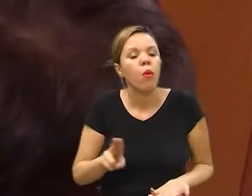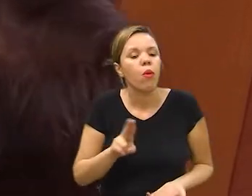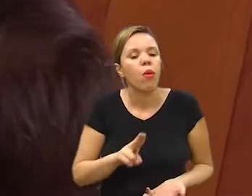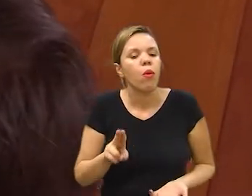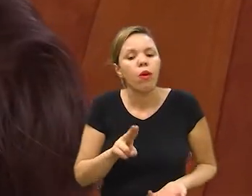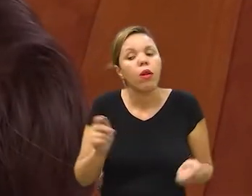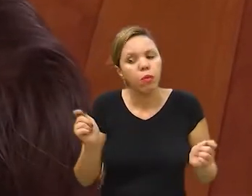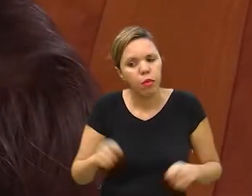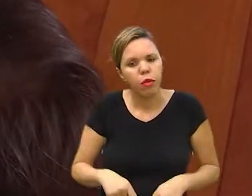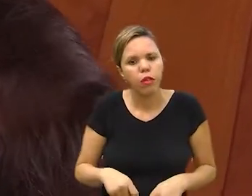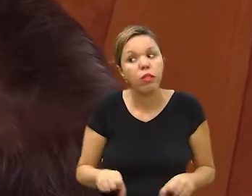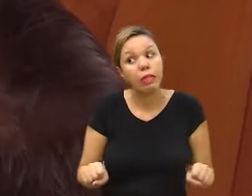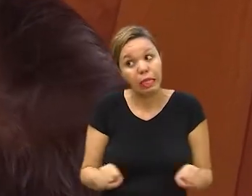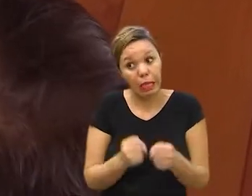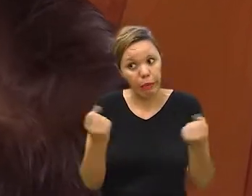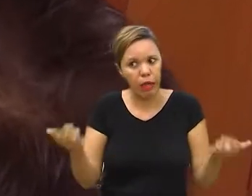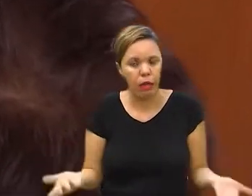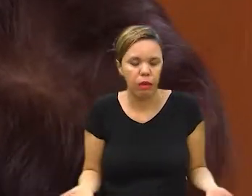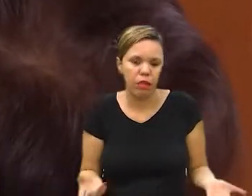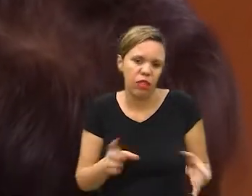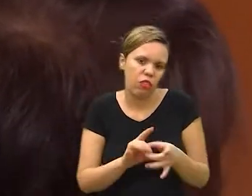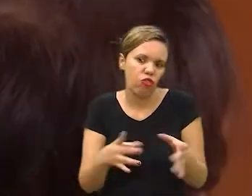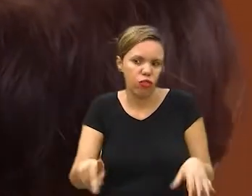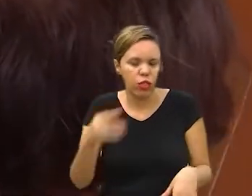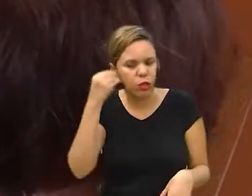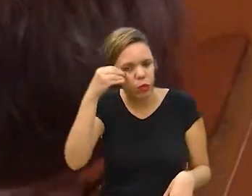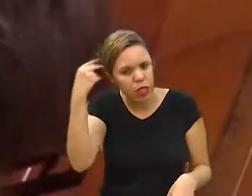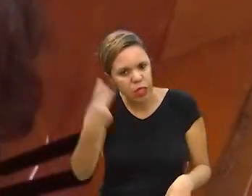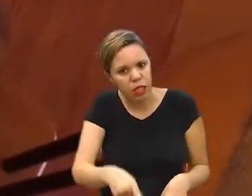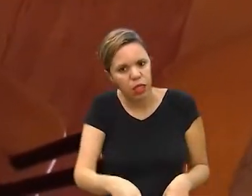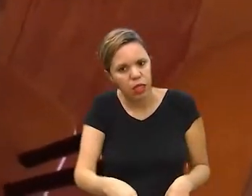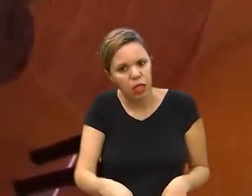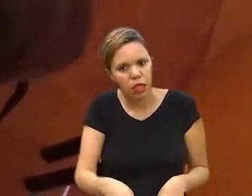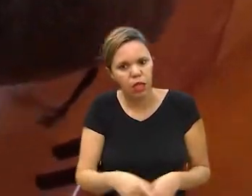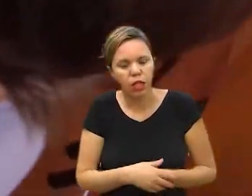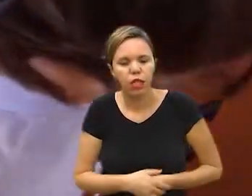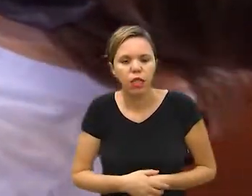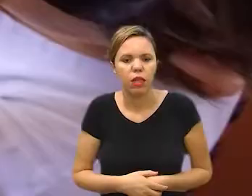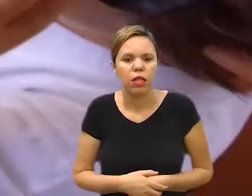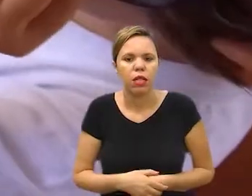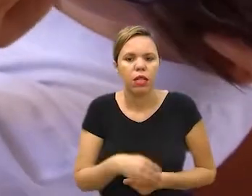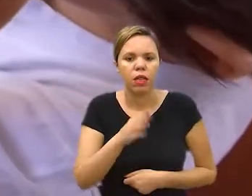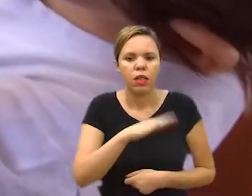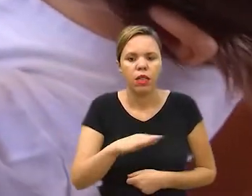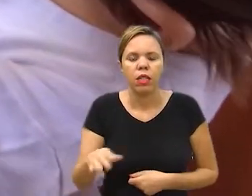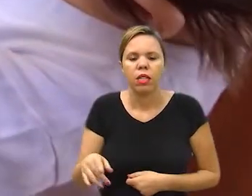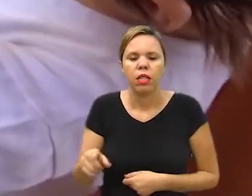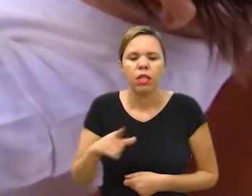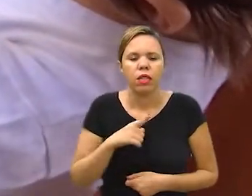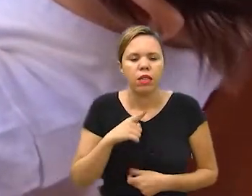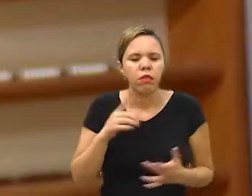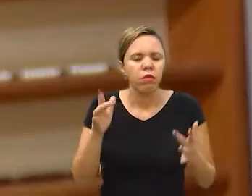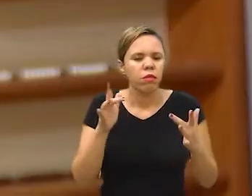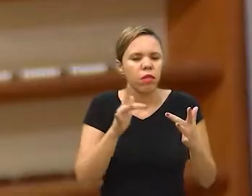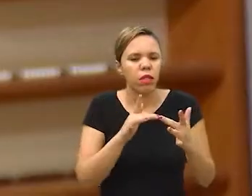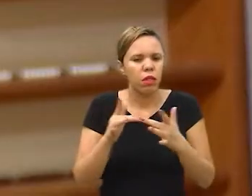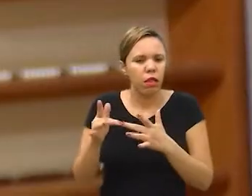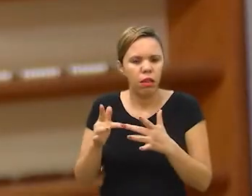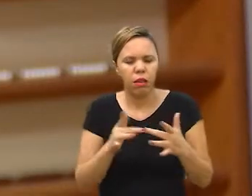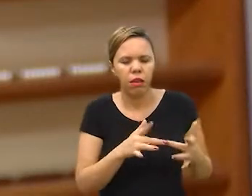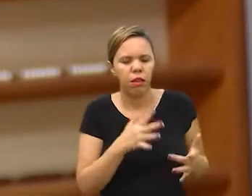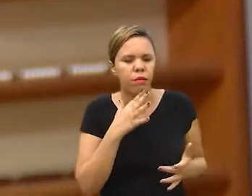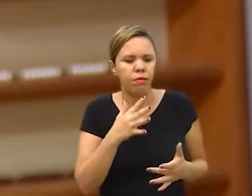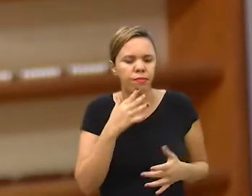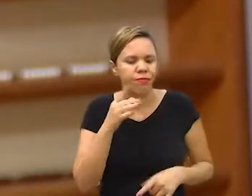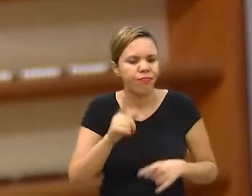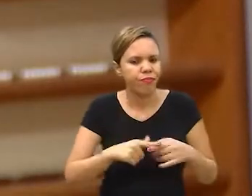que pode quebrar. Então, deixa quietinho lá, porque pode quebrar. E a criança, quando ela tem esse contato de conhecer, né,